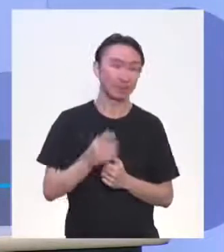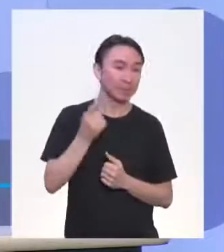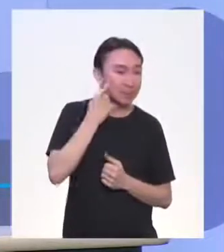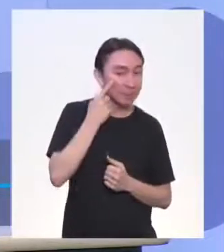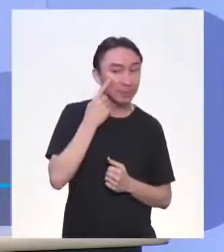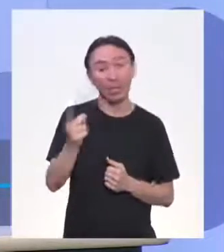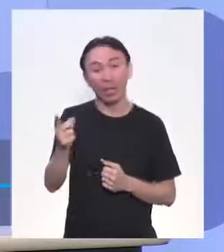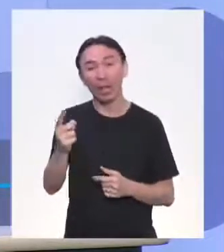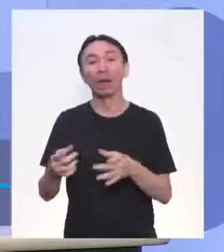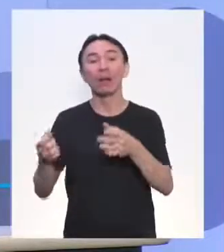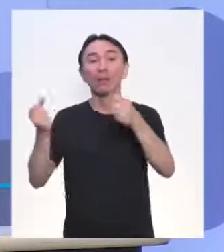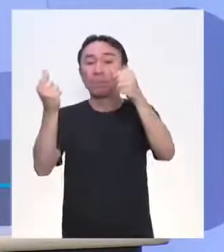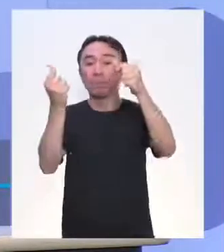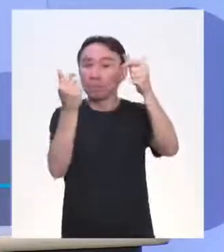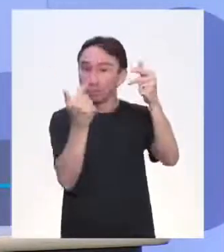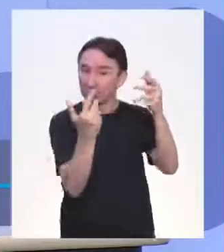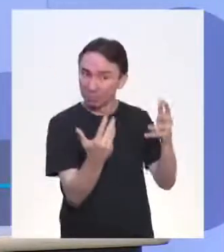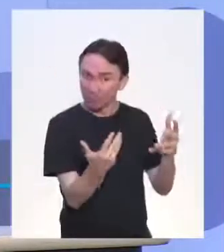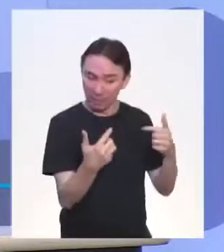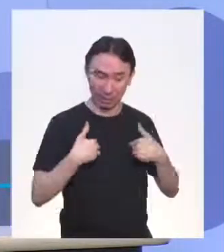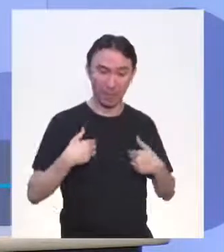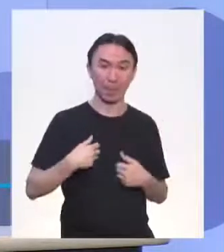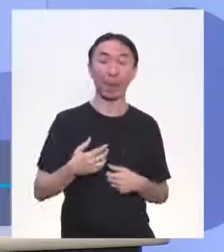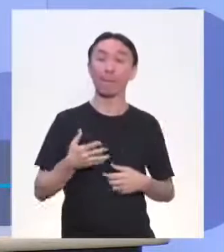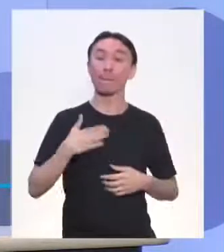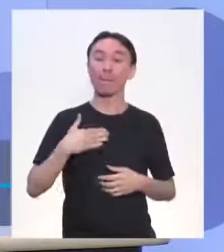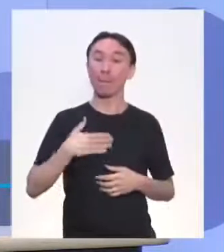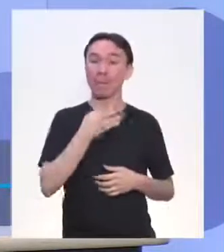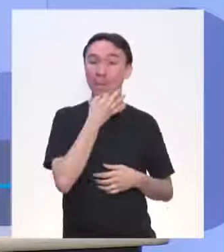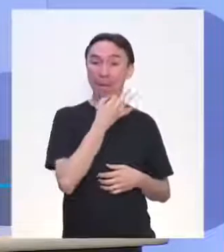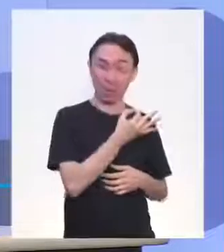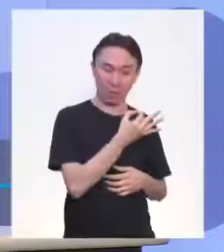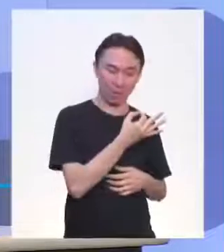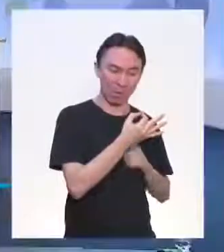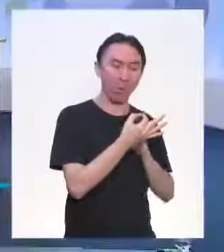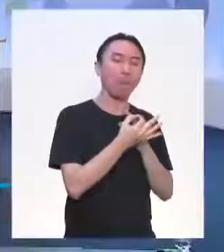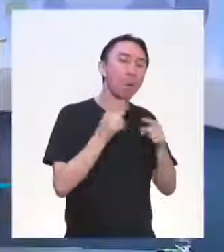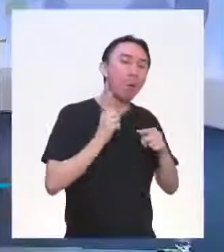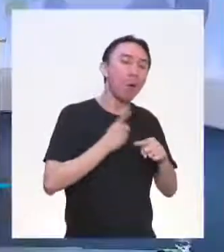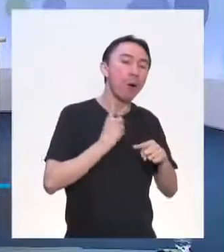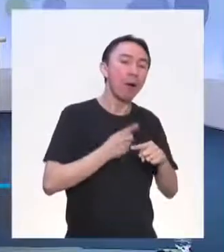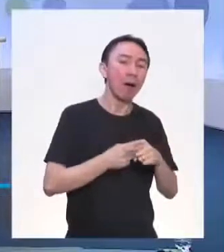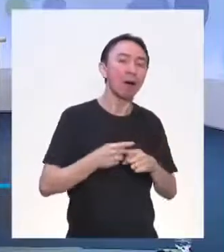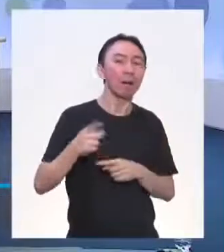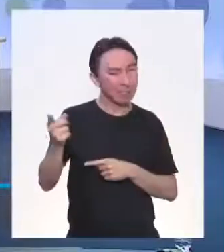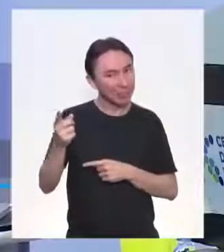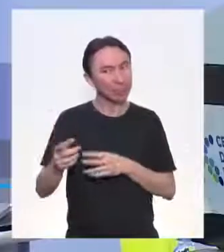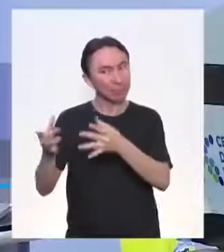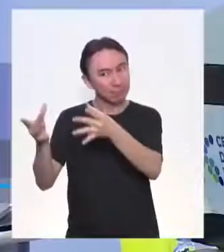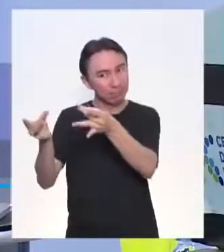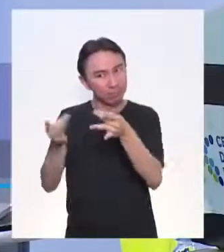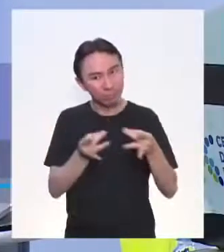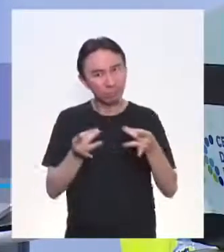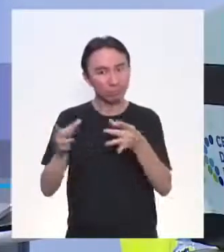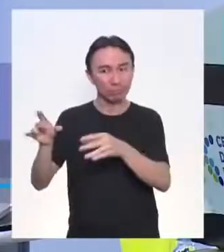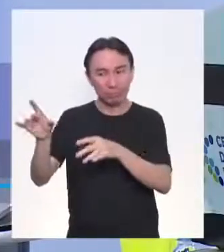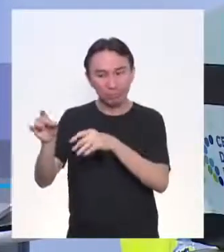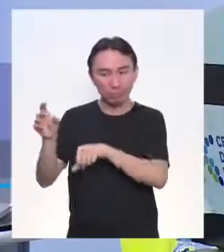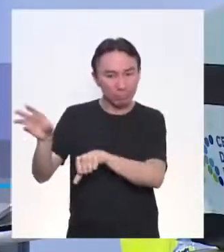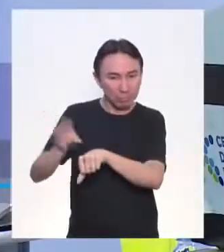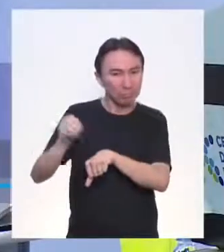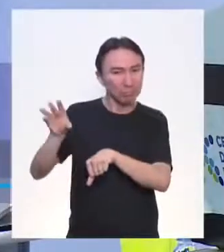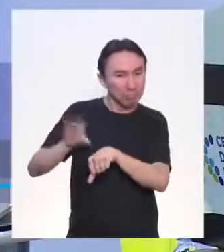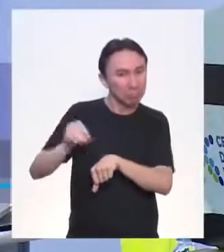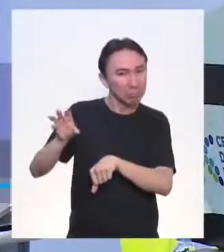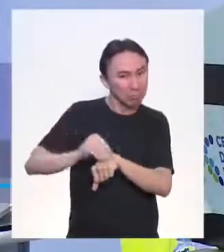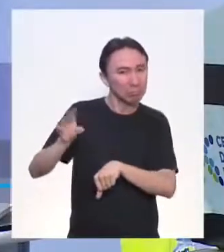para sustentar aí a sua opinião, né? E, então, André, se você me permite, falar. É legal a gente pensar claro. também. Geralmente, quando a gente